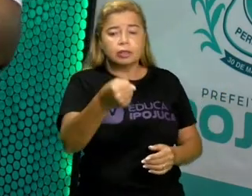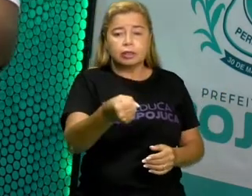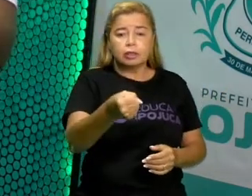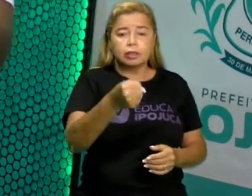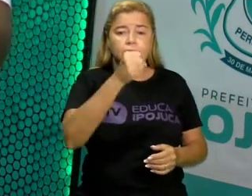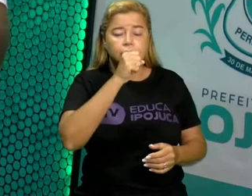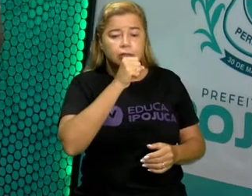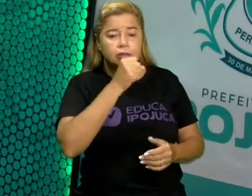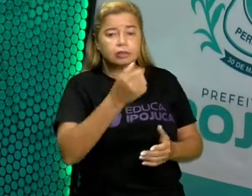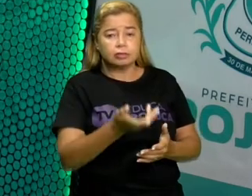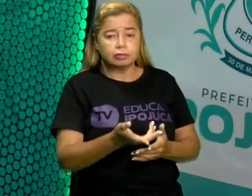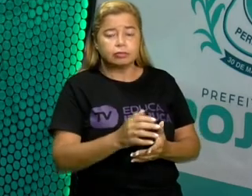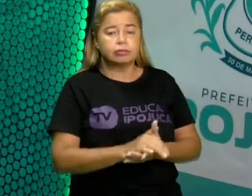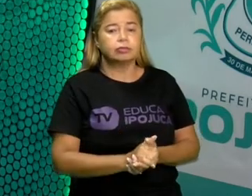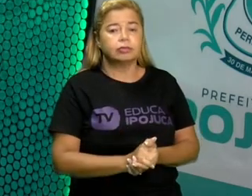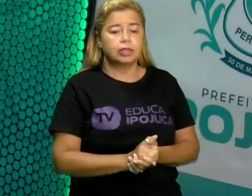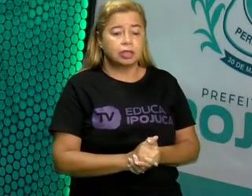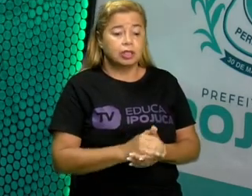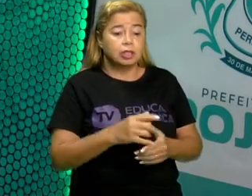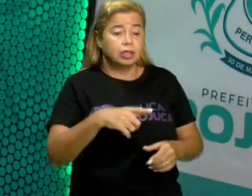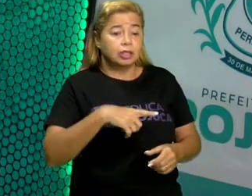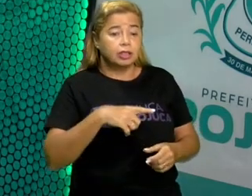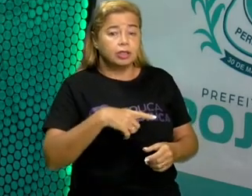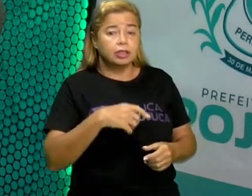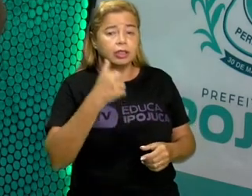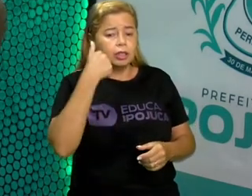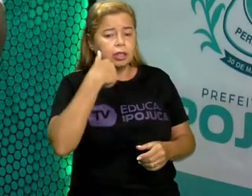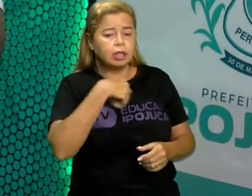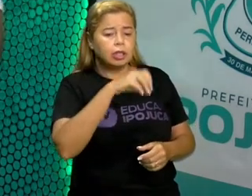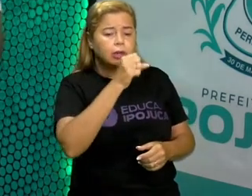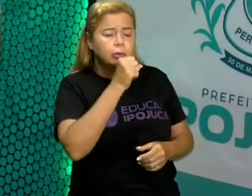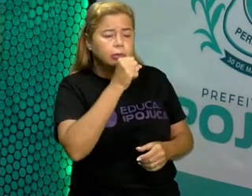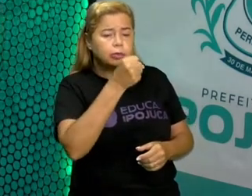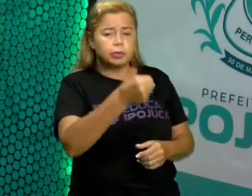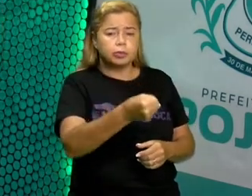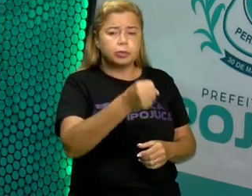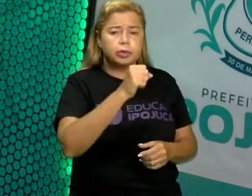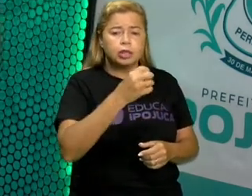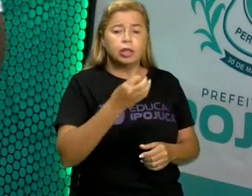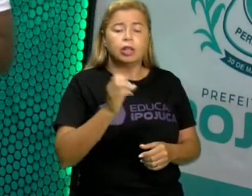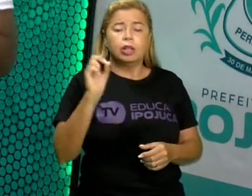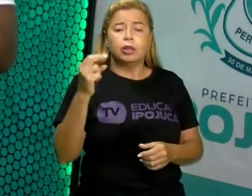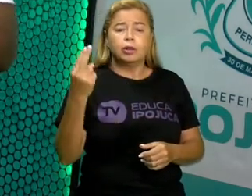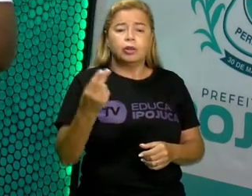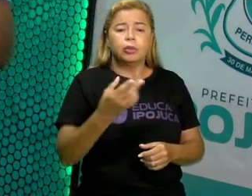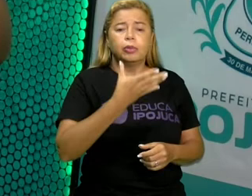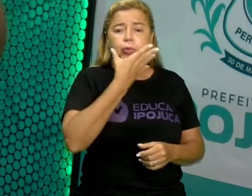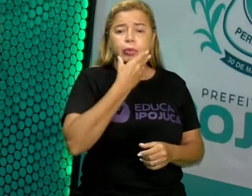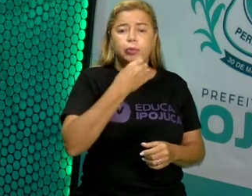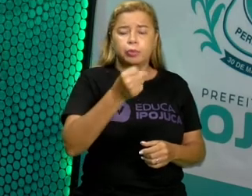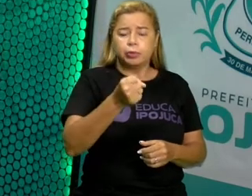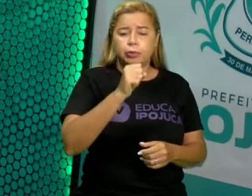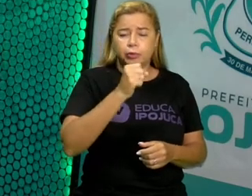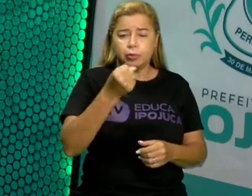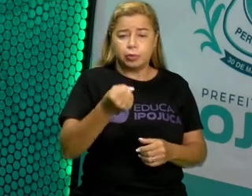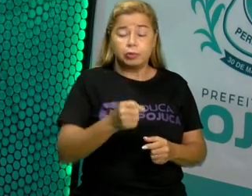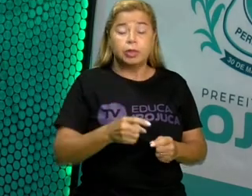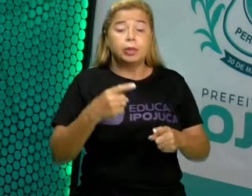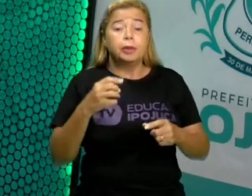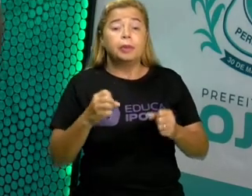ir lá cá o record repórter ou a repórter transmitindo A Notícia ou